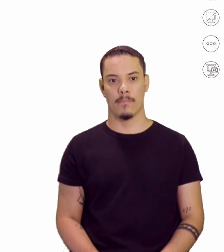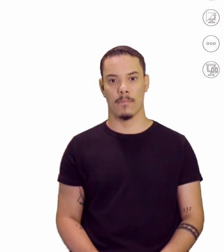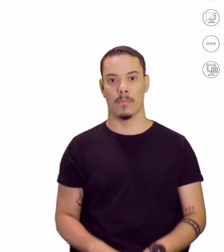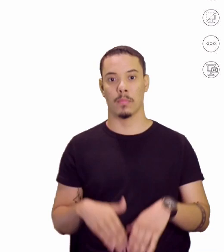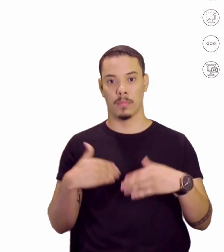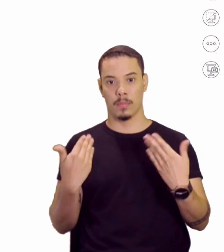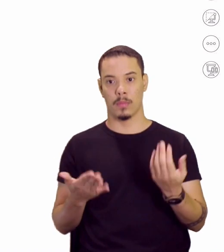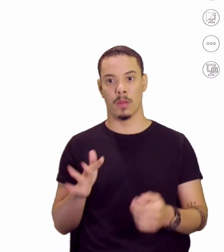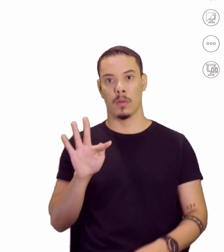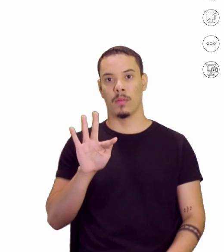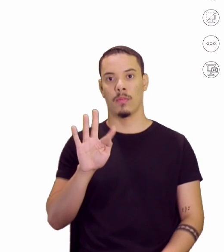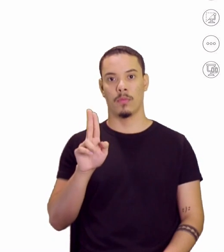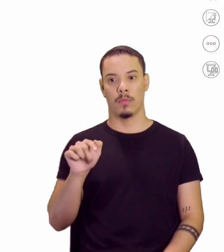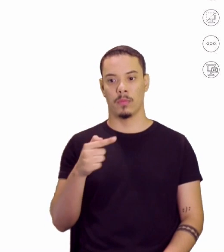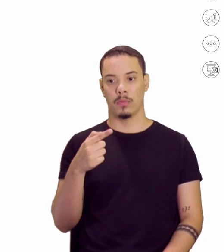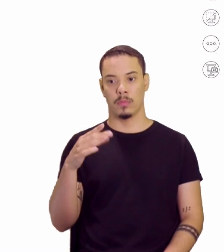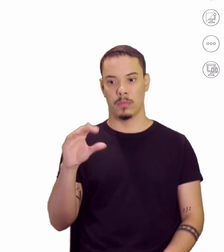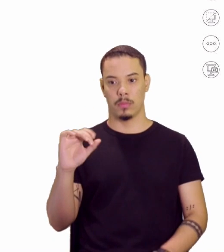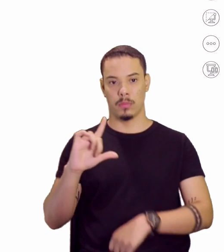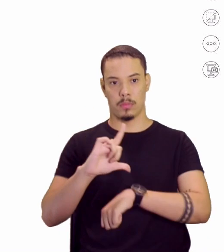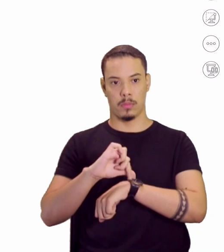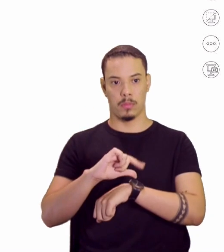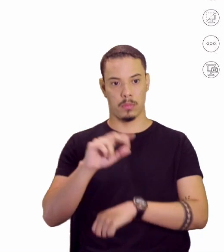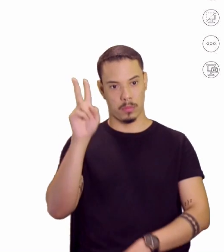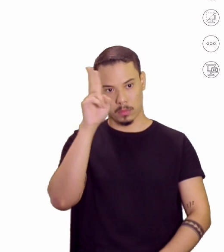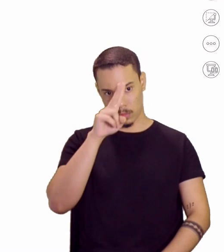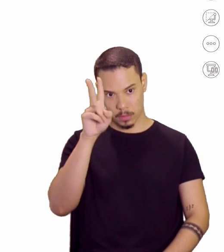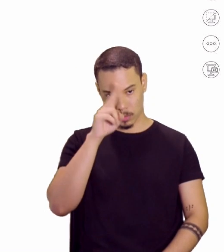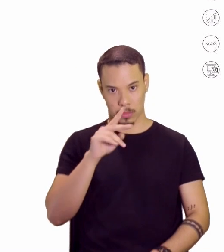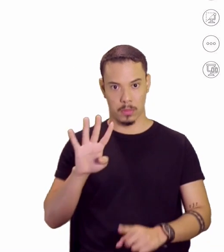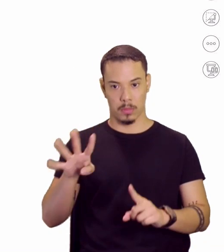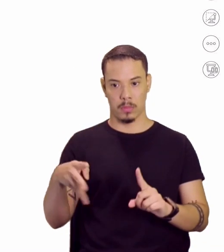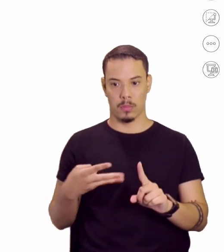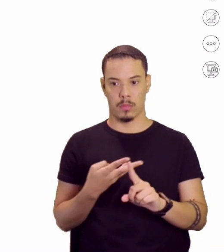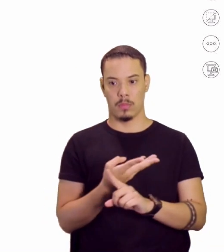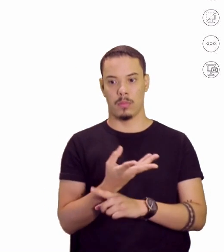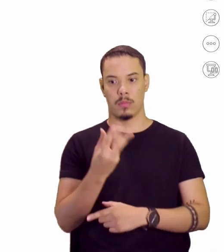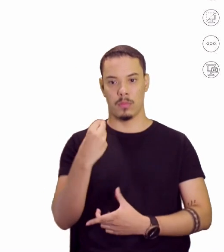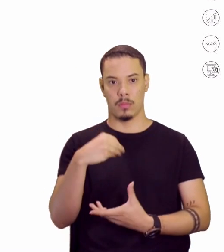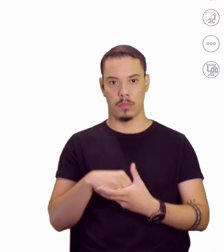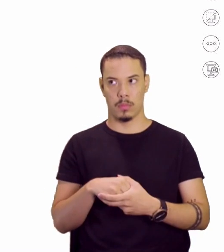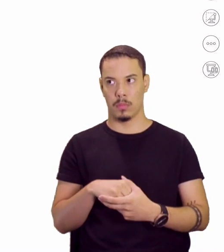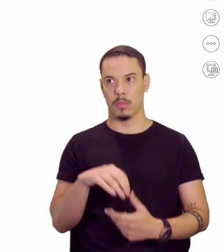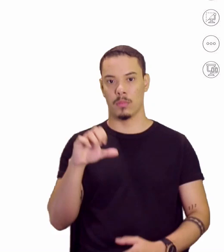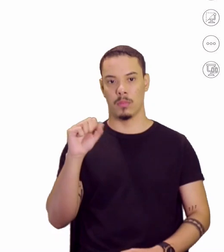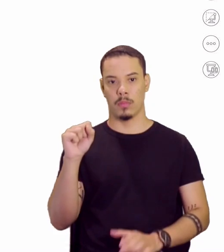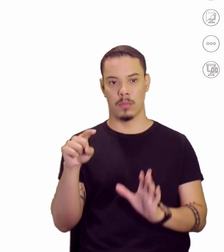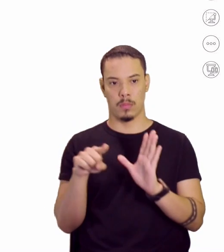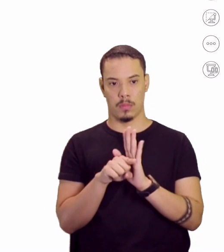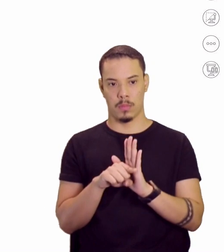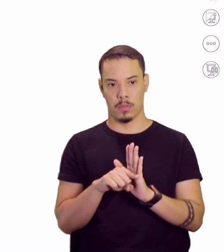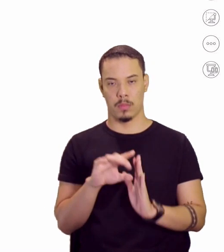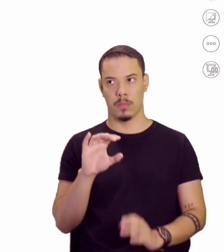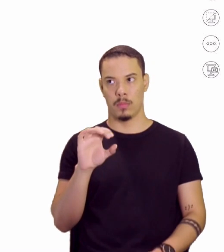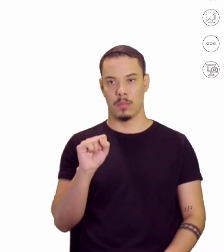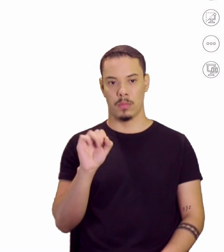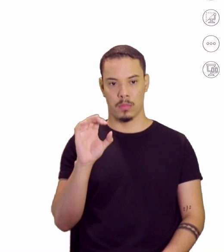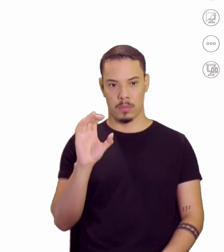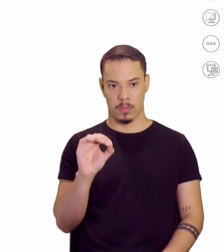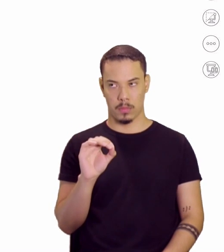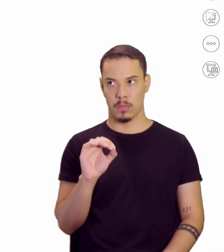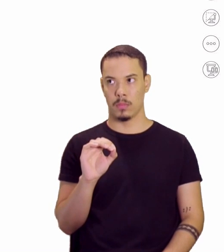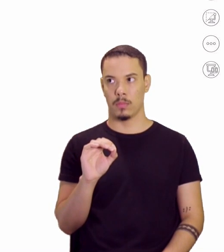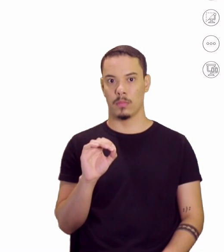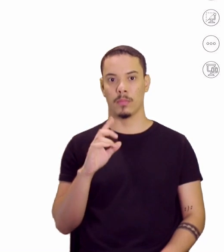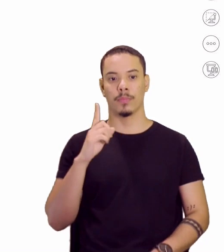Função horária da velocidade, lembrando que aqui é o deslocamento, né, Décio? Isso. Que é o S. S menos S0, né?